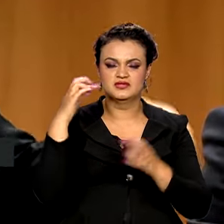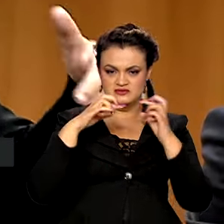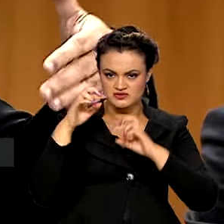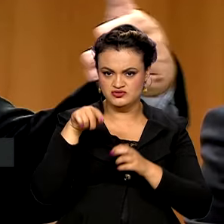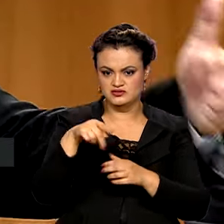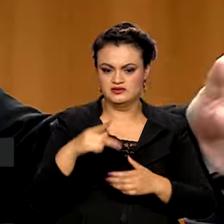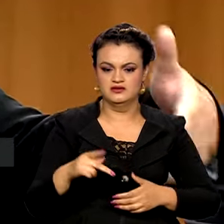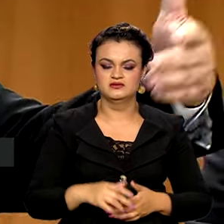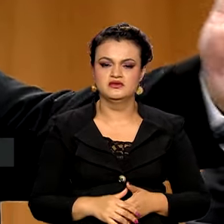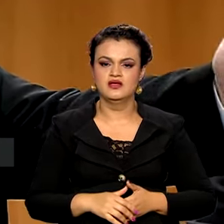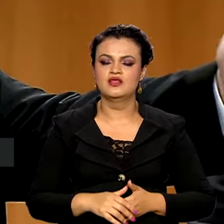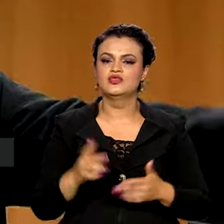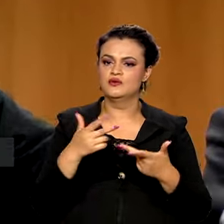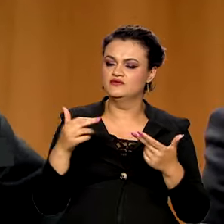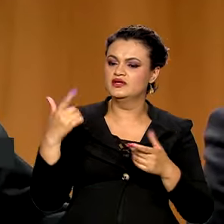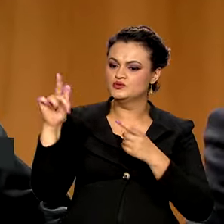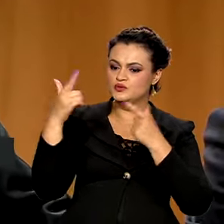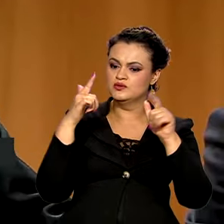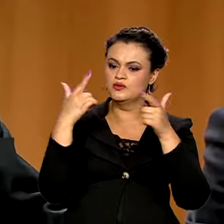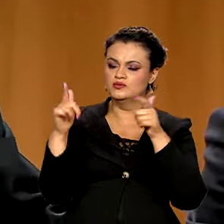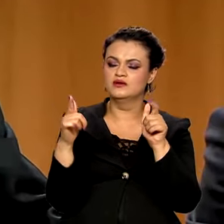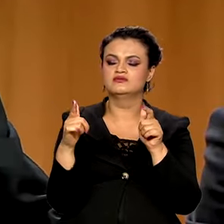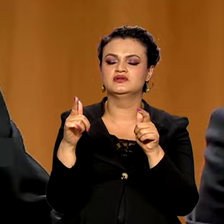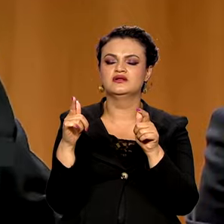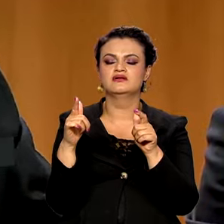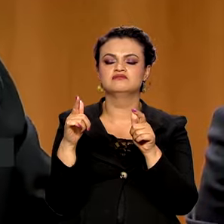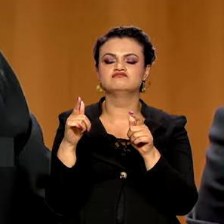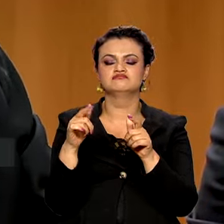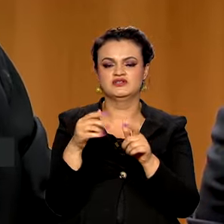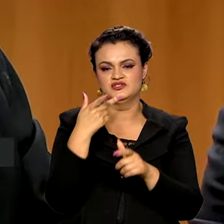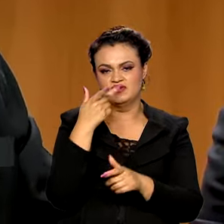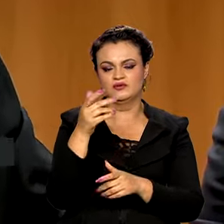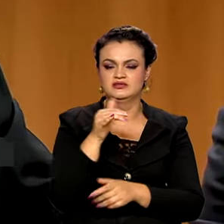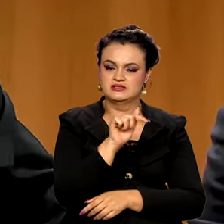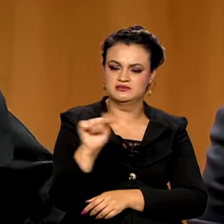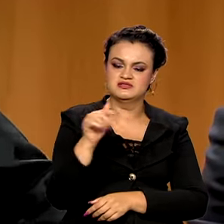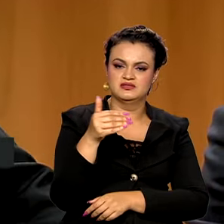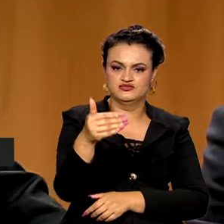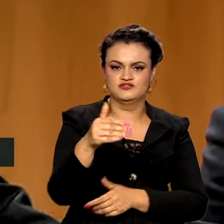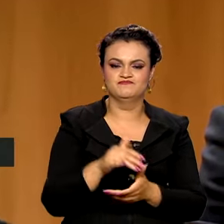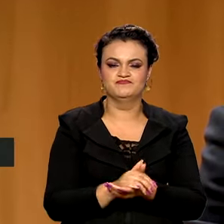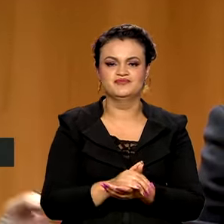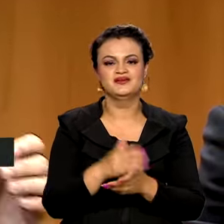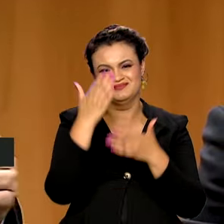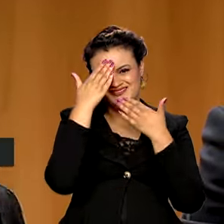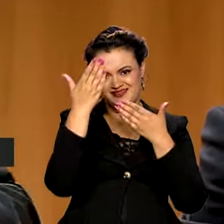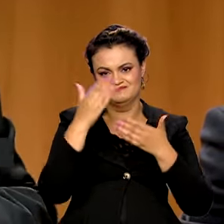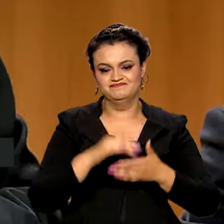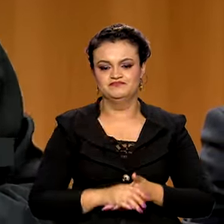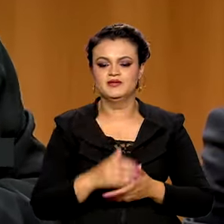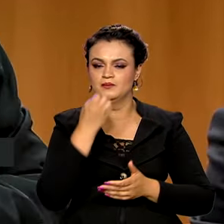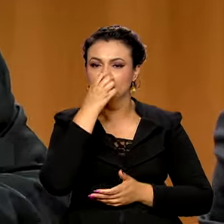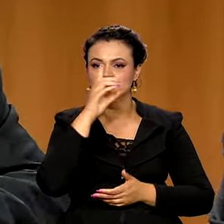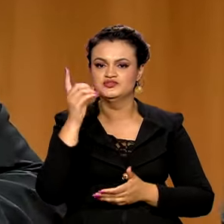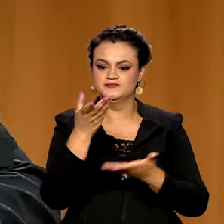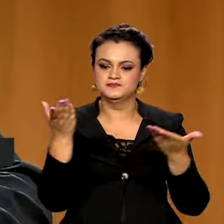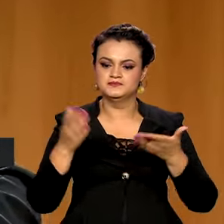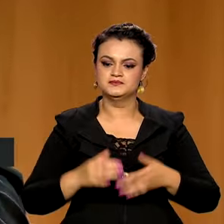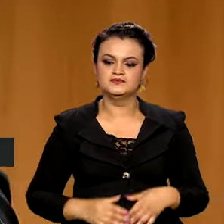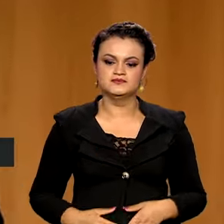investigação. Outras novidades, com certeza, ocorrerão nas próximas semanas. Pessoal, muito obrigado, viu? Bom dia a